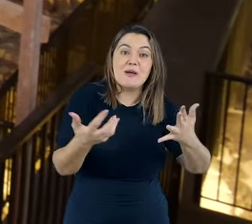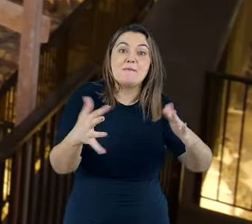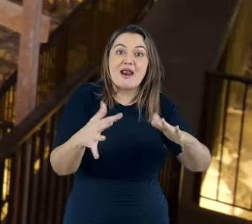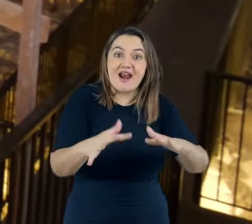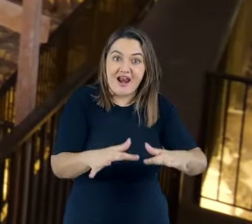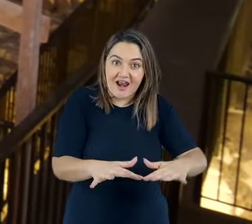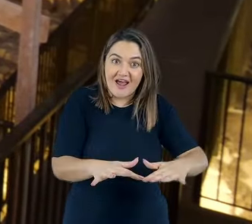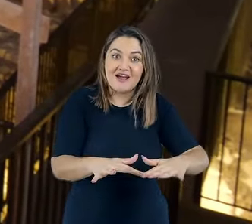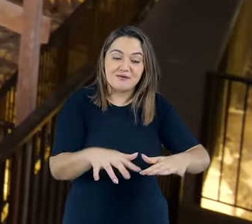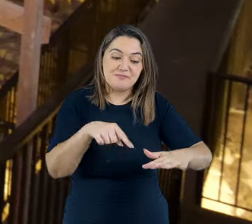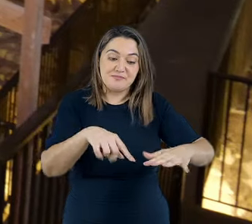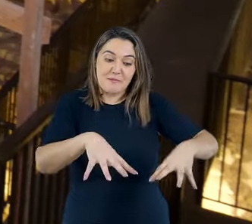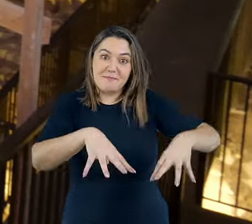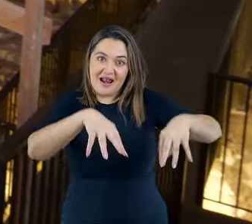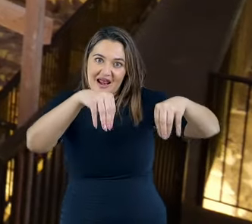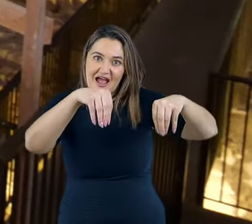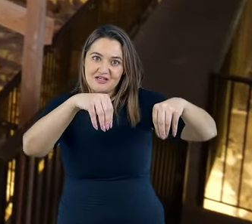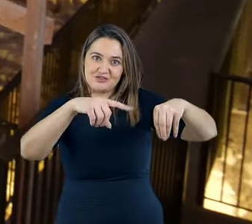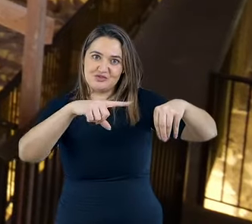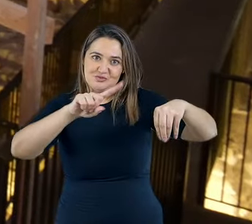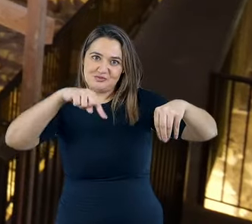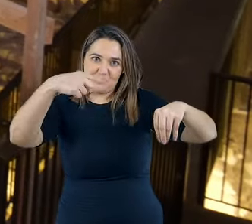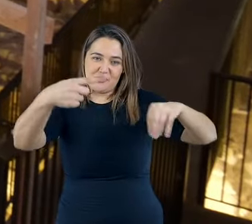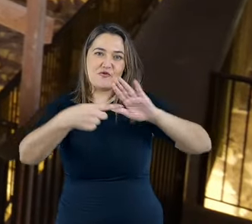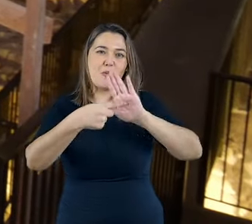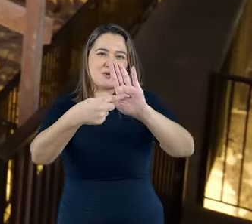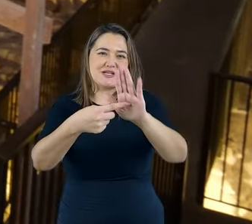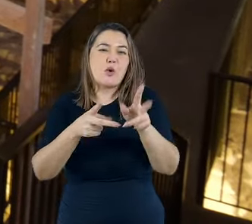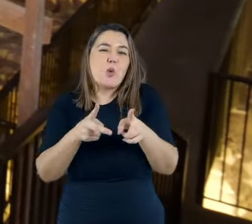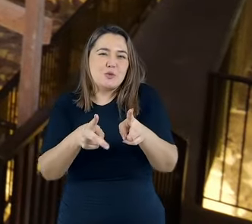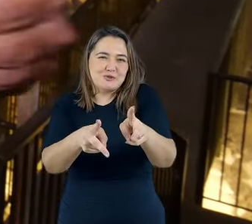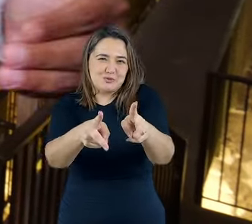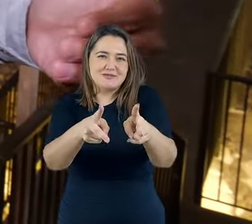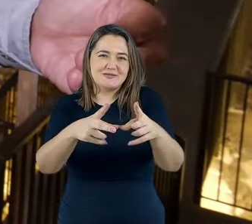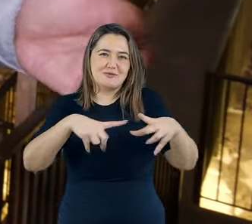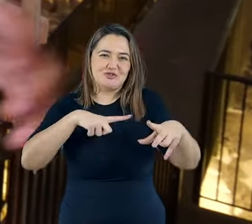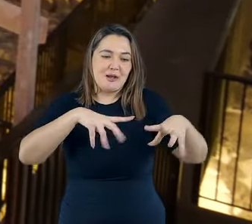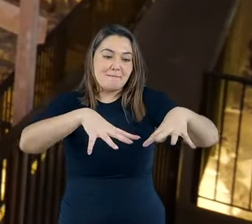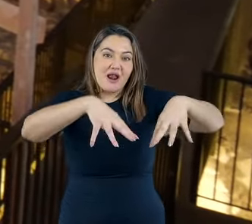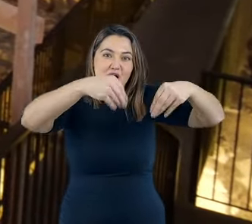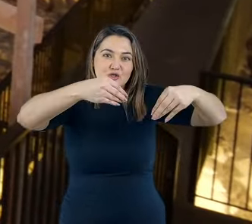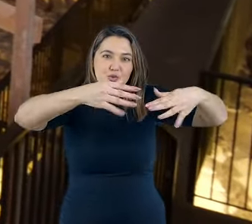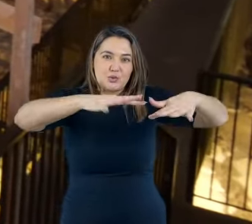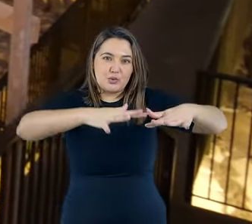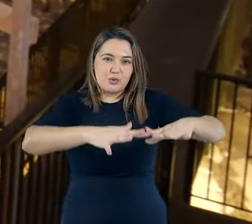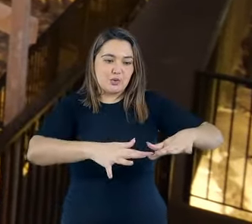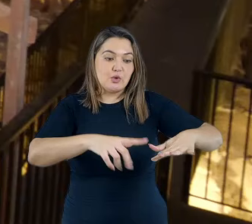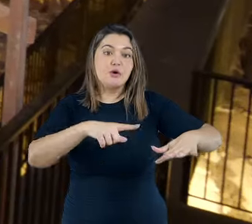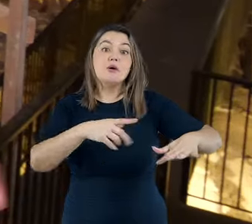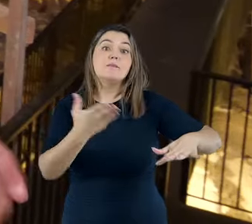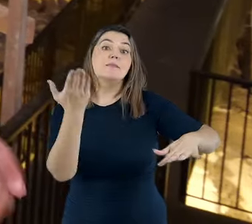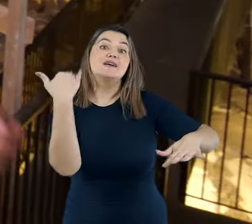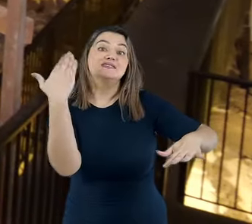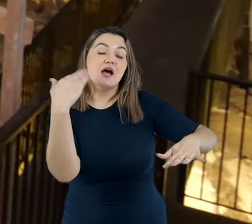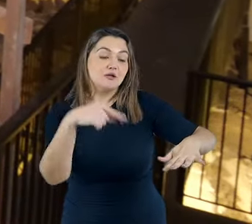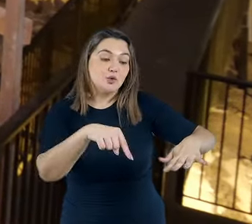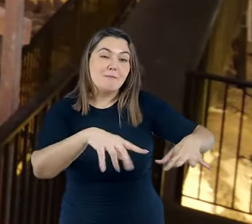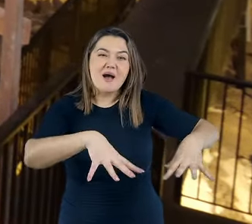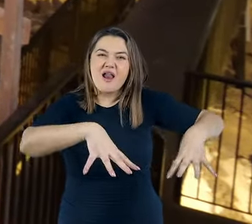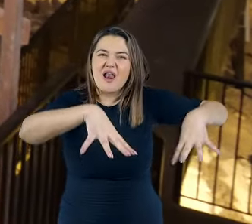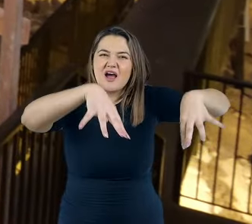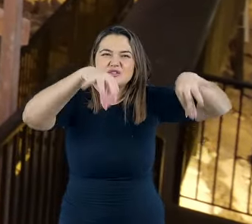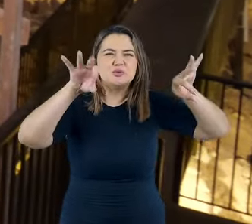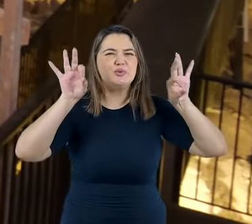esse palácio do primeiro século, que nós vamos mostrar depois lá fora também a continuação dele, era um palácio suntuoso. E